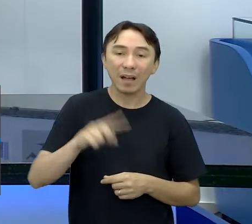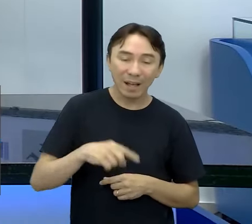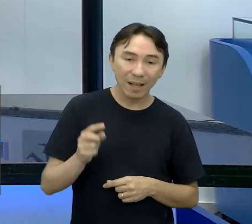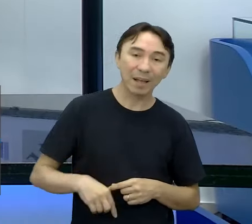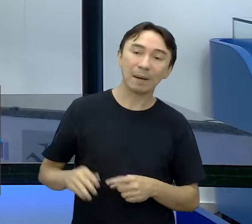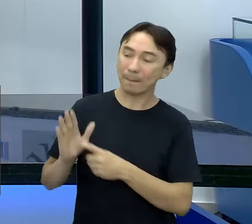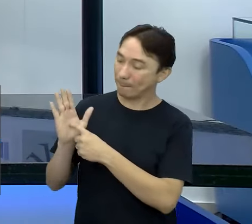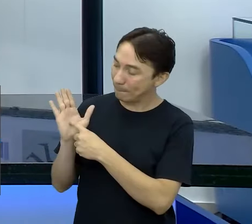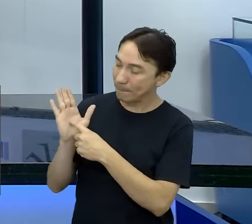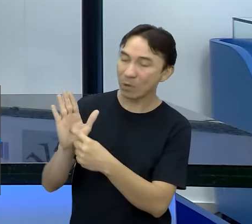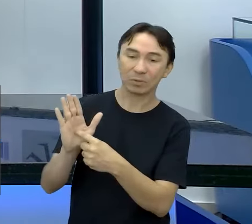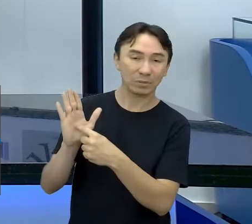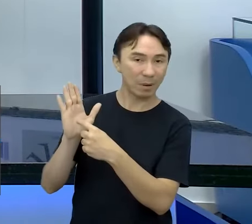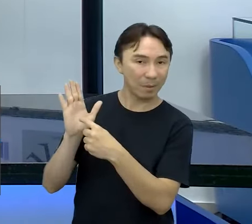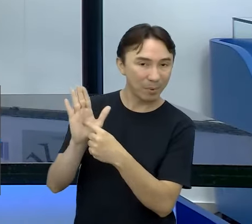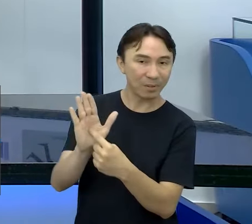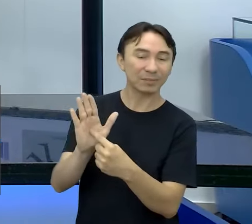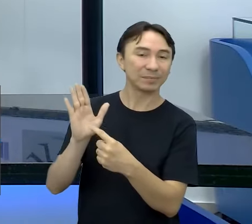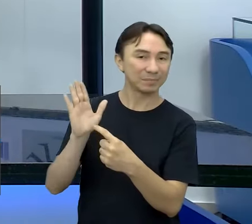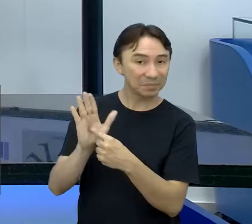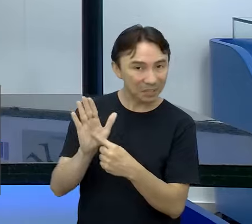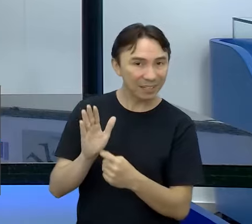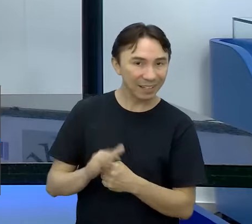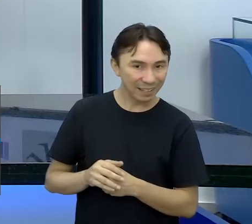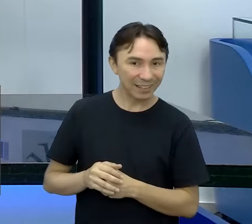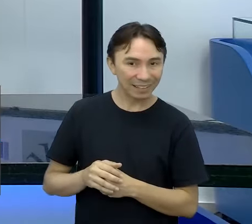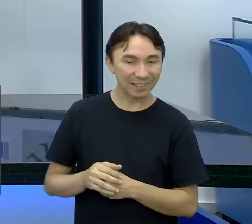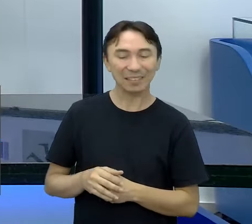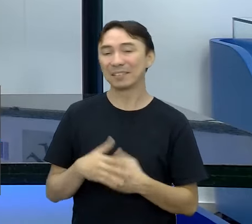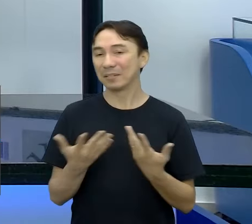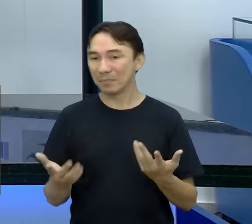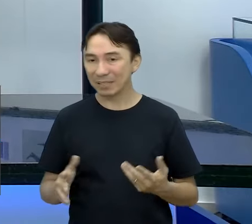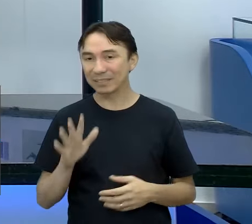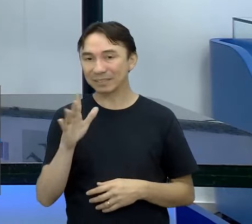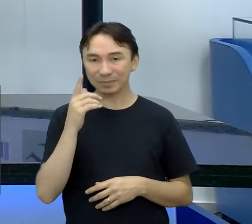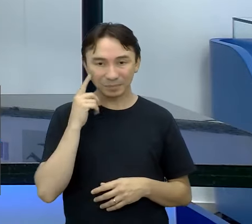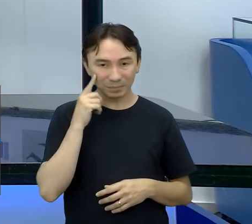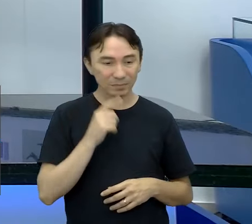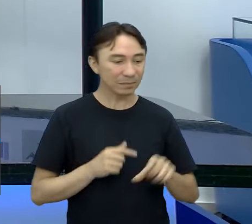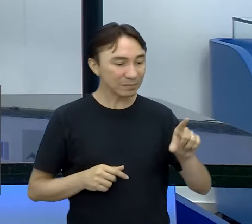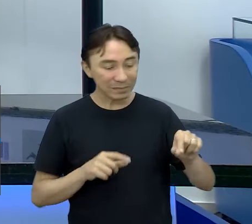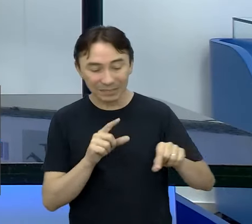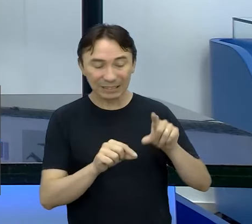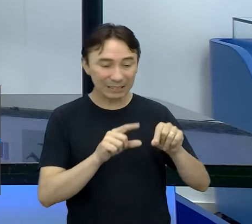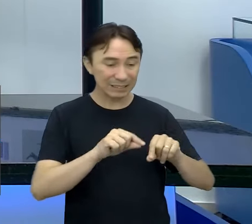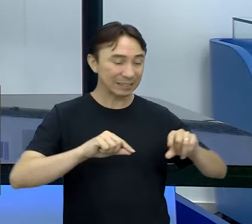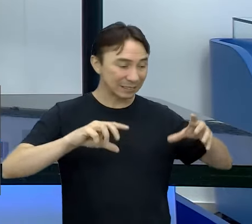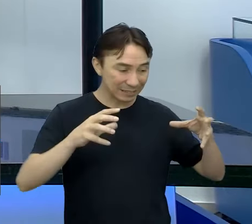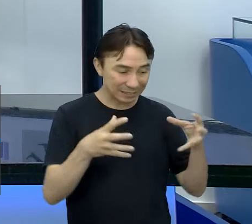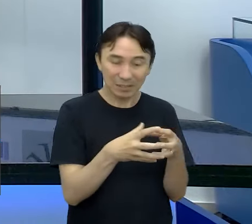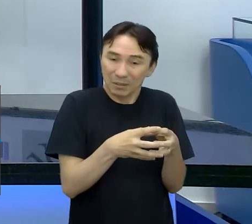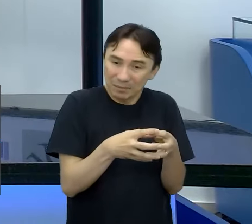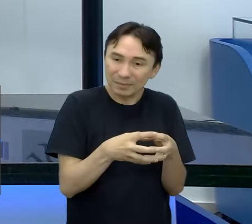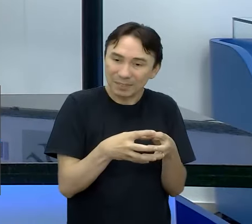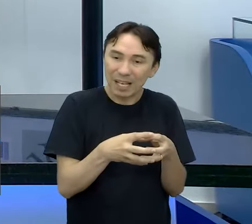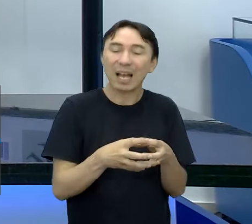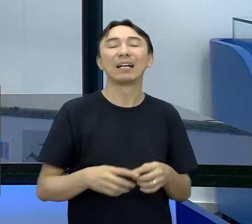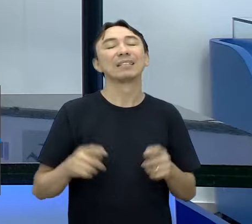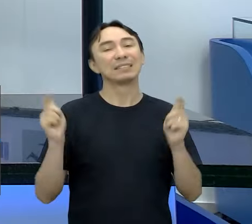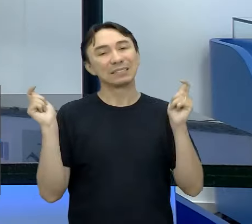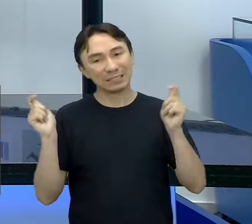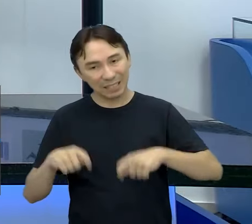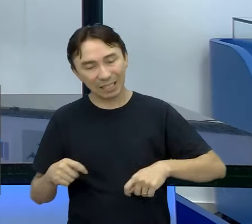você restringe, diminui a população para um grupo, para uma parte, uma amostra, uma parte do grupo, fica um pouquinho mais viável.